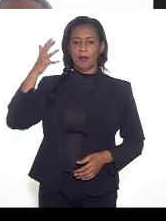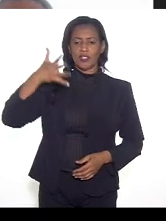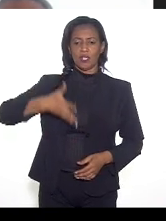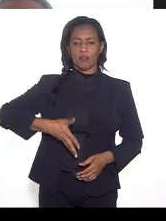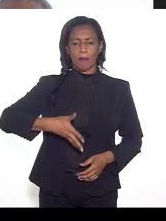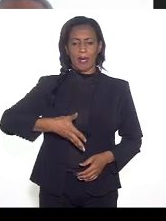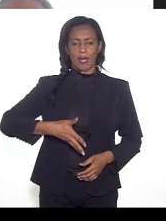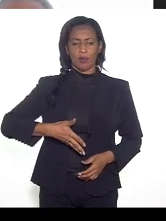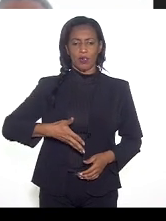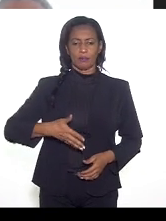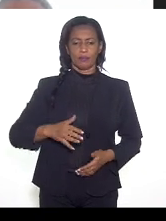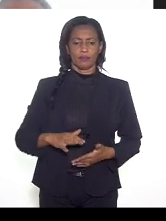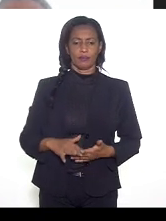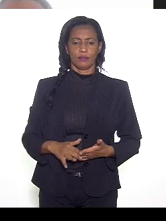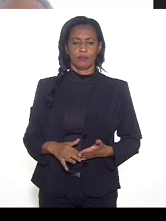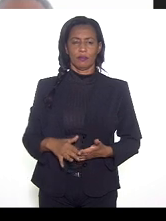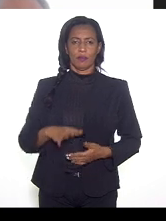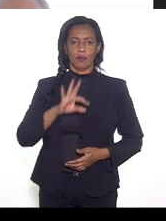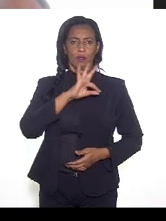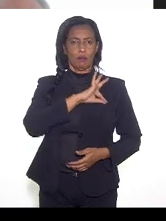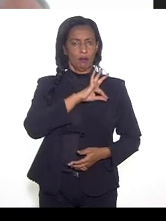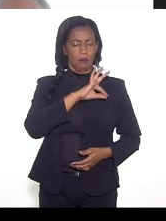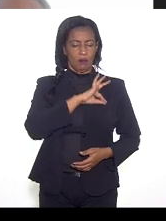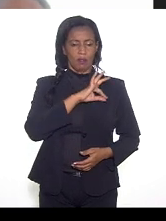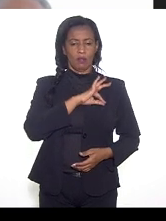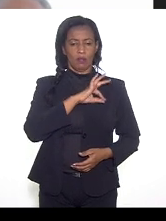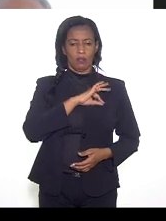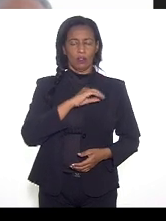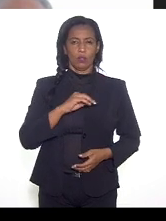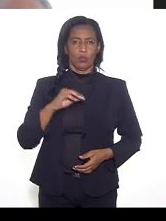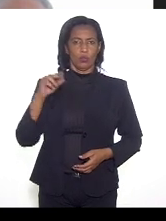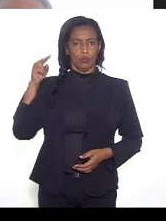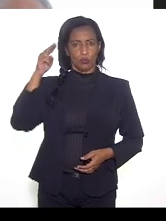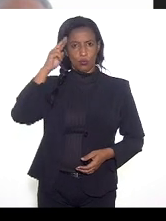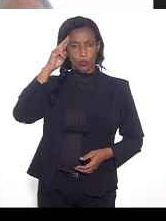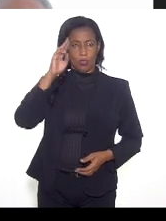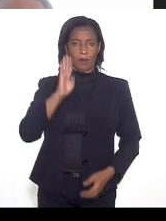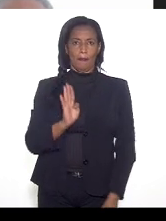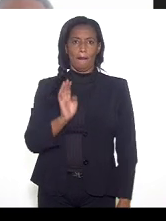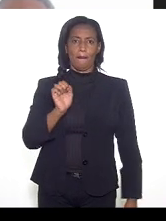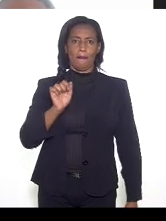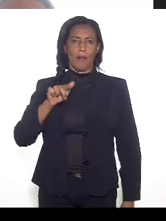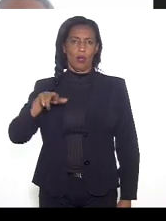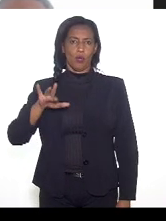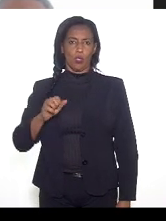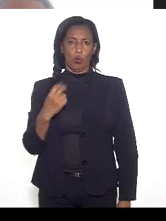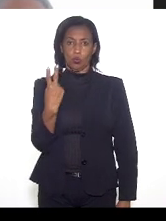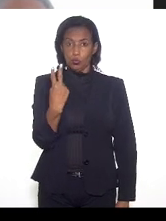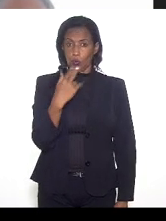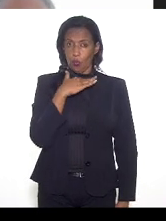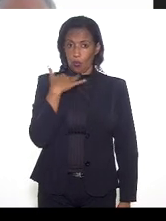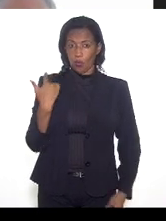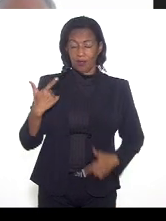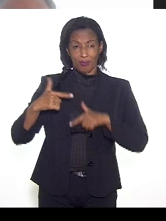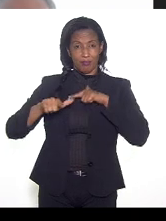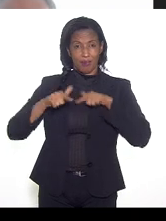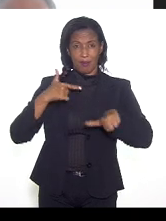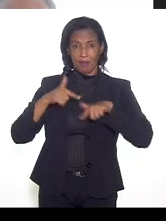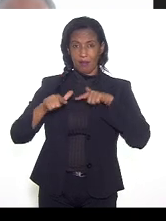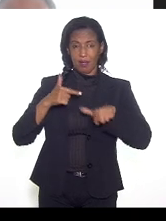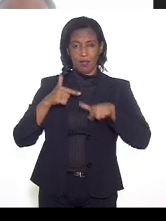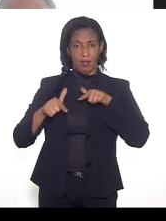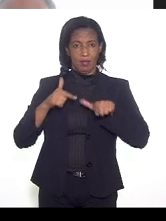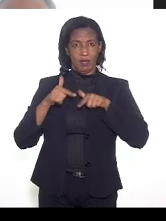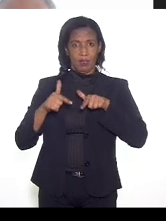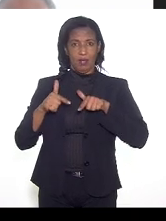noite. O cabo Welder e o soldado Belchior estavam trabalhando,